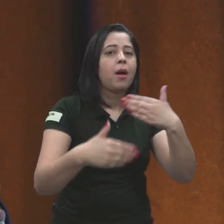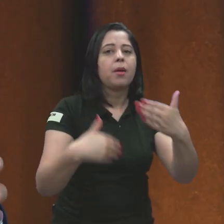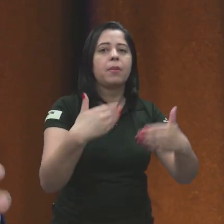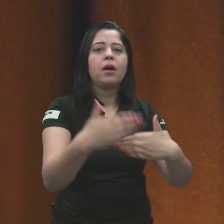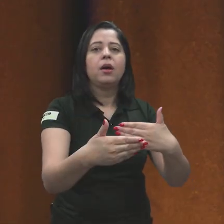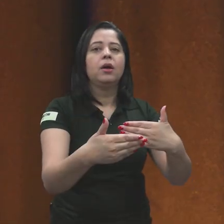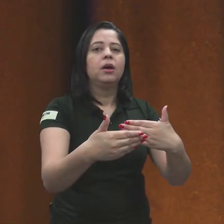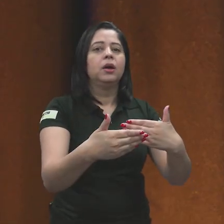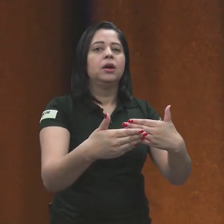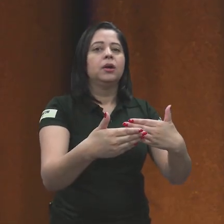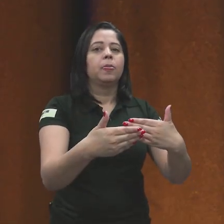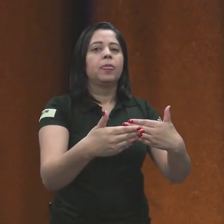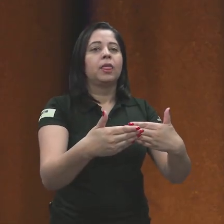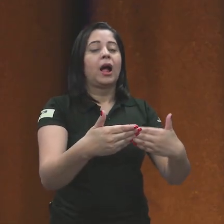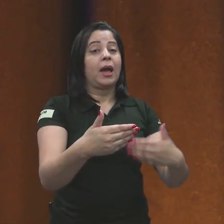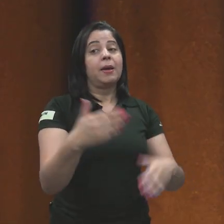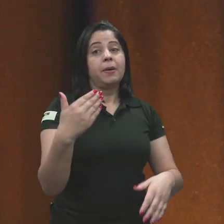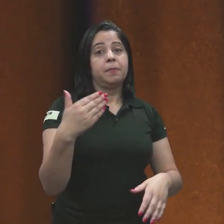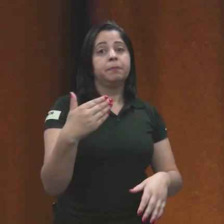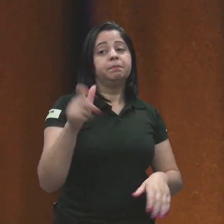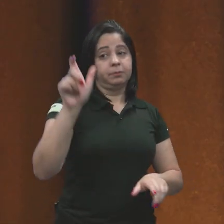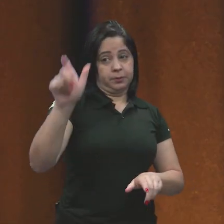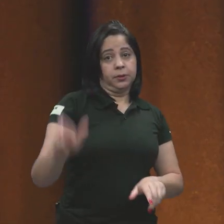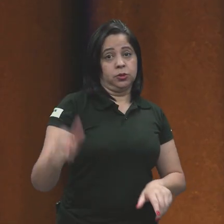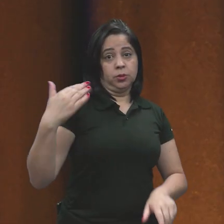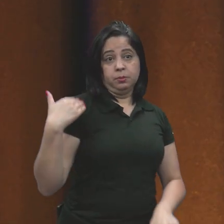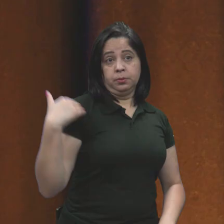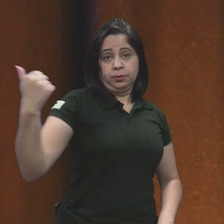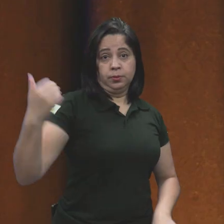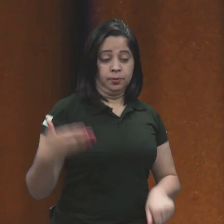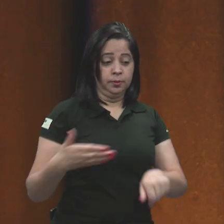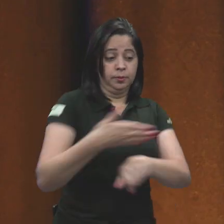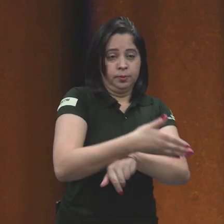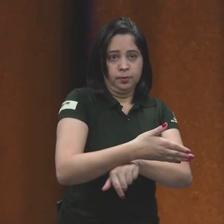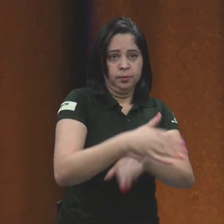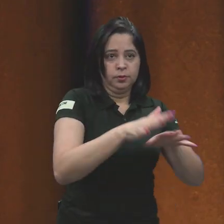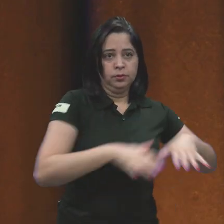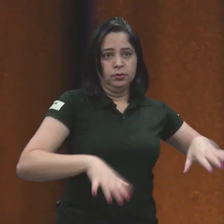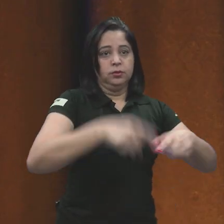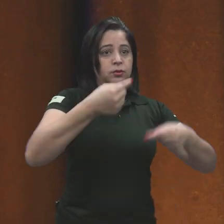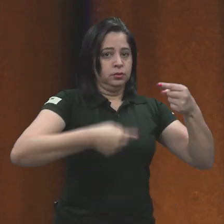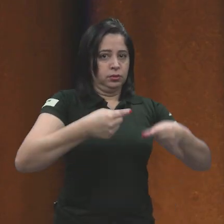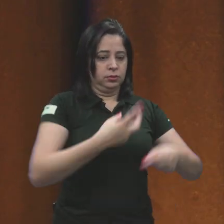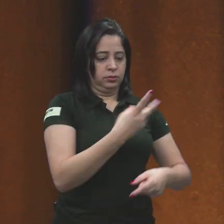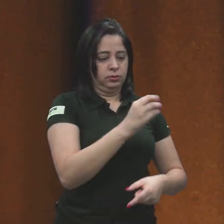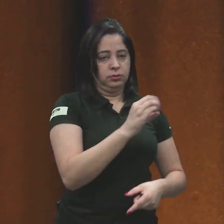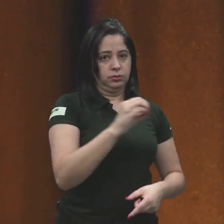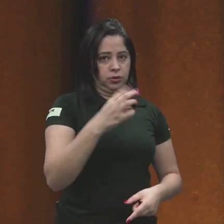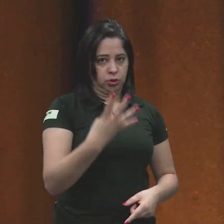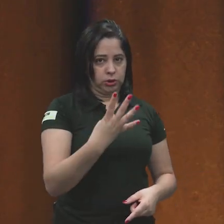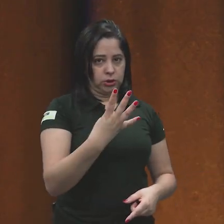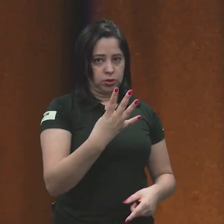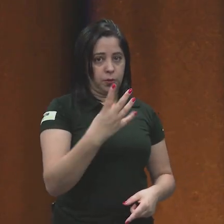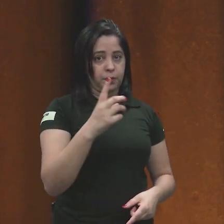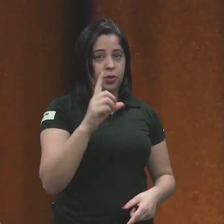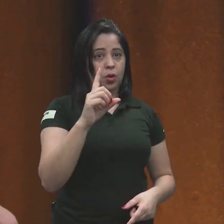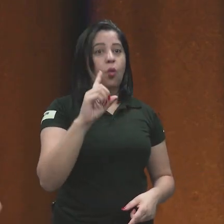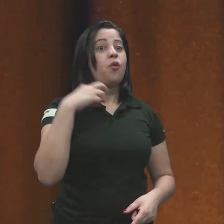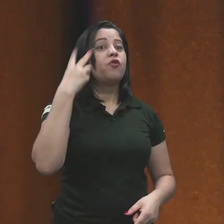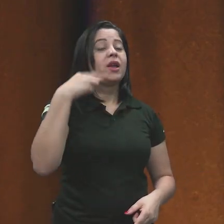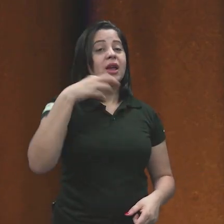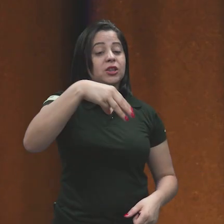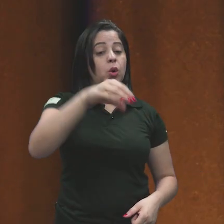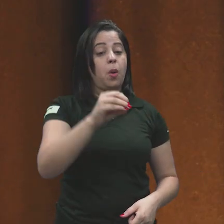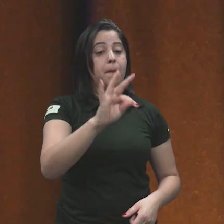missão foi acontecendo. Foi quando eu fui convidado para participar da política em 2004 pelo vereador Mota, que na época